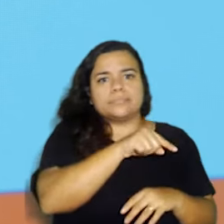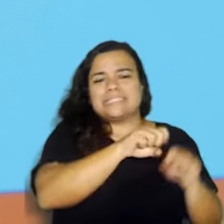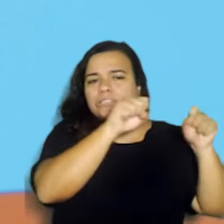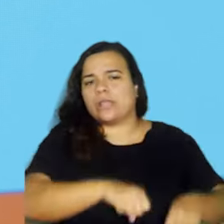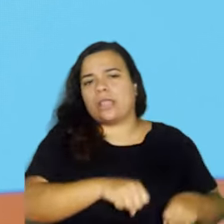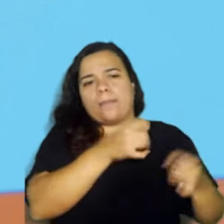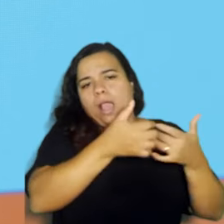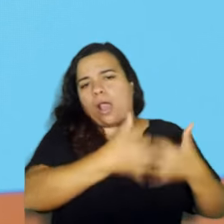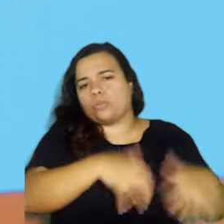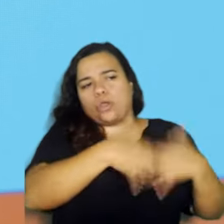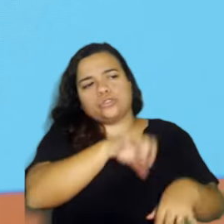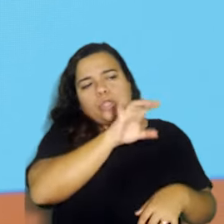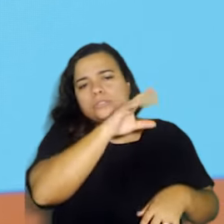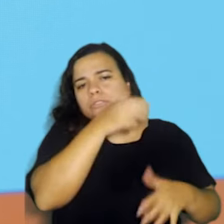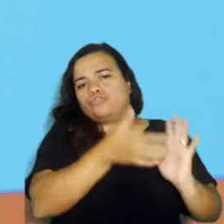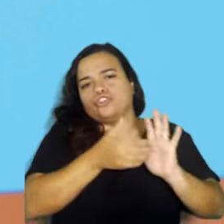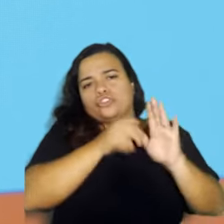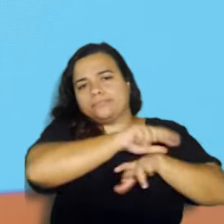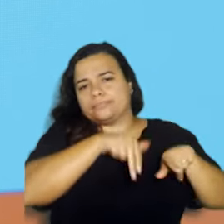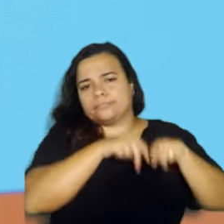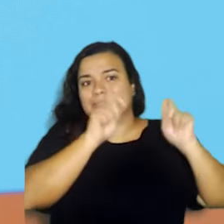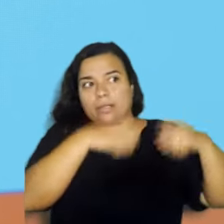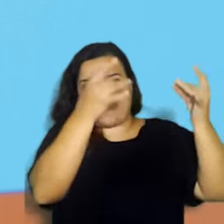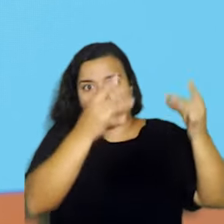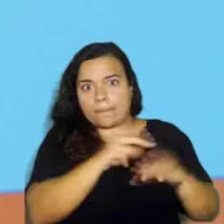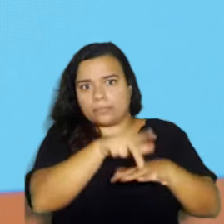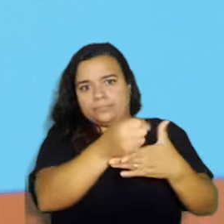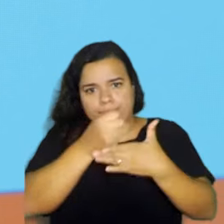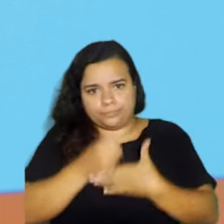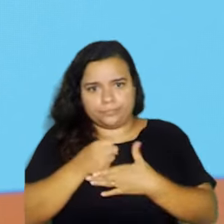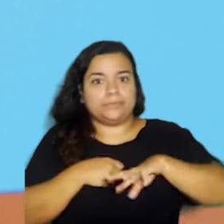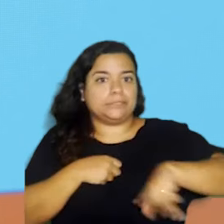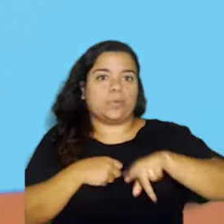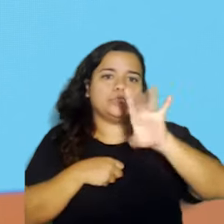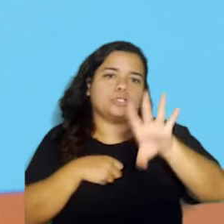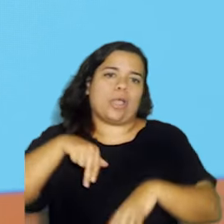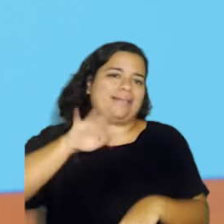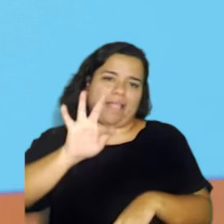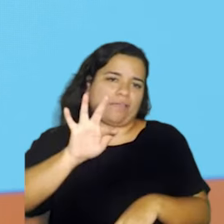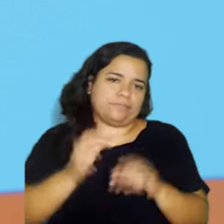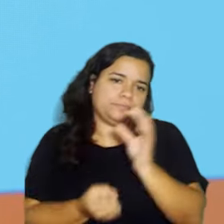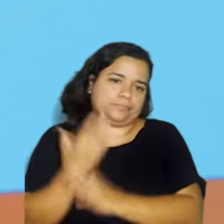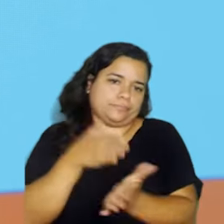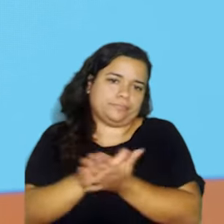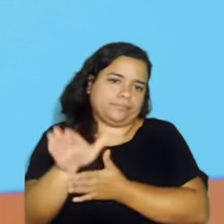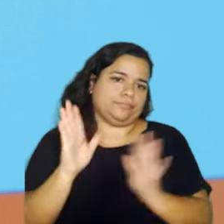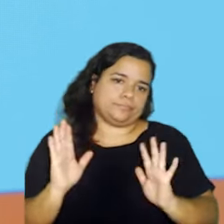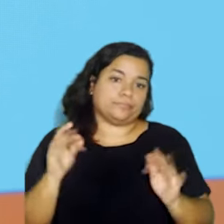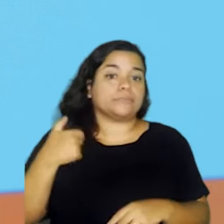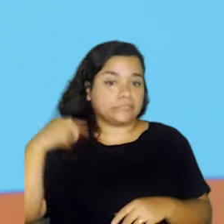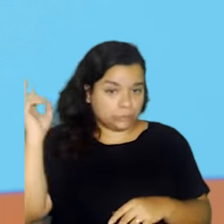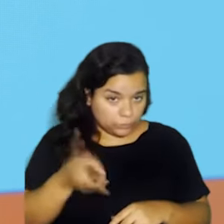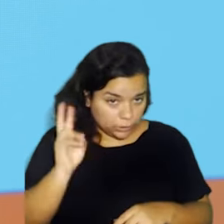sistema então ele vai trazendo essas esses por menores né não é um mero emissor de nota fiscal né embora